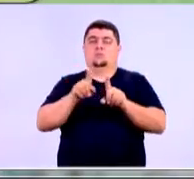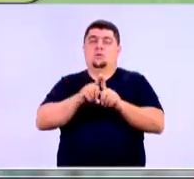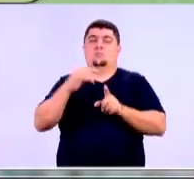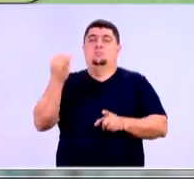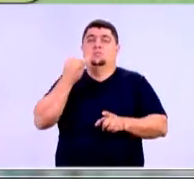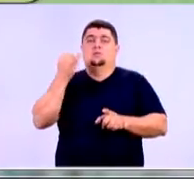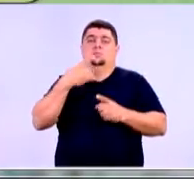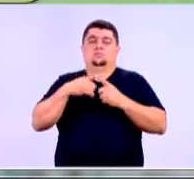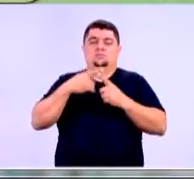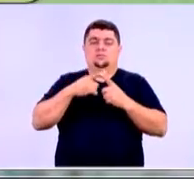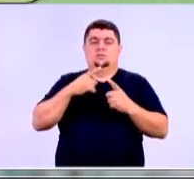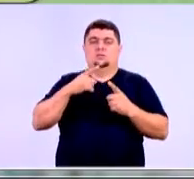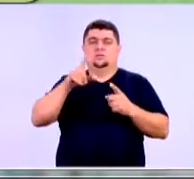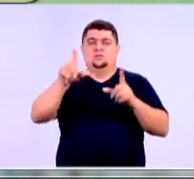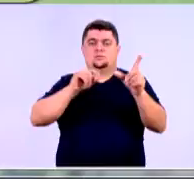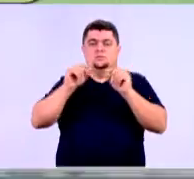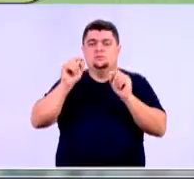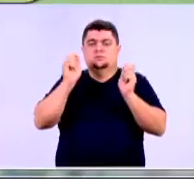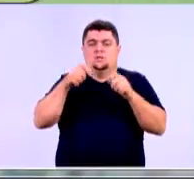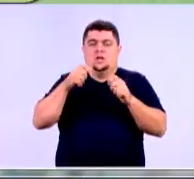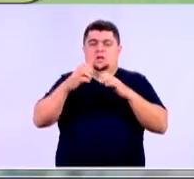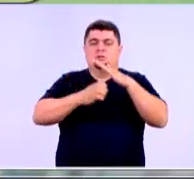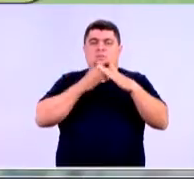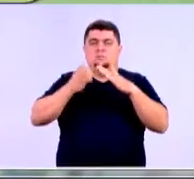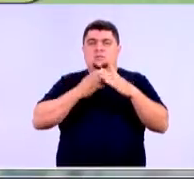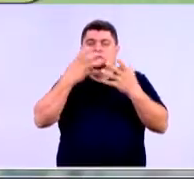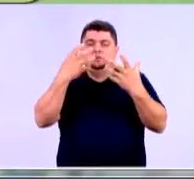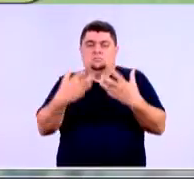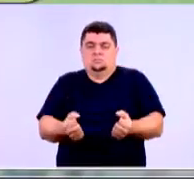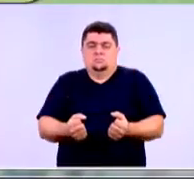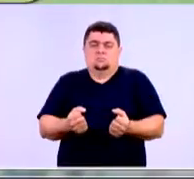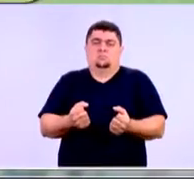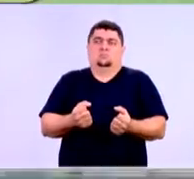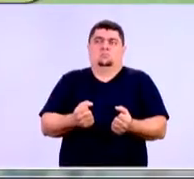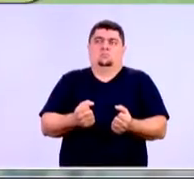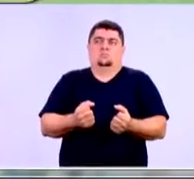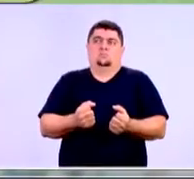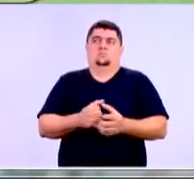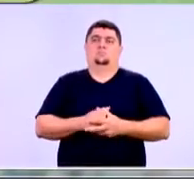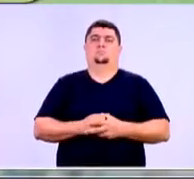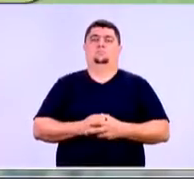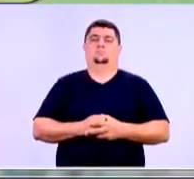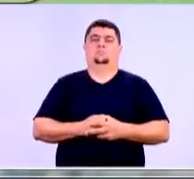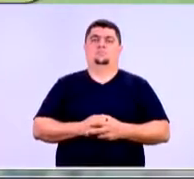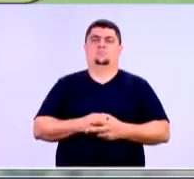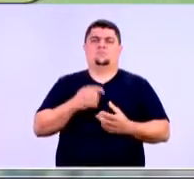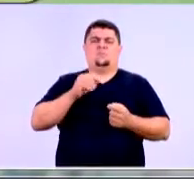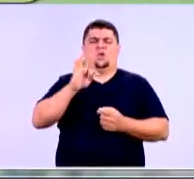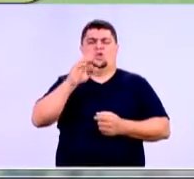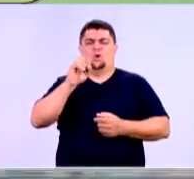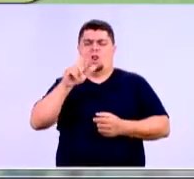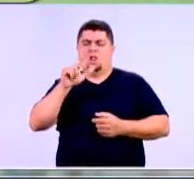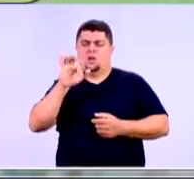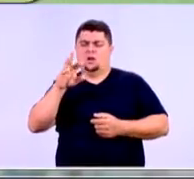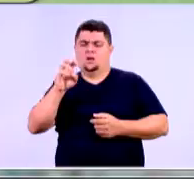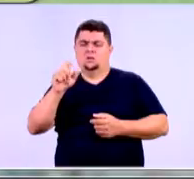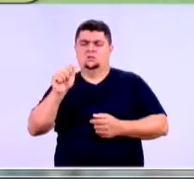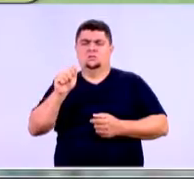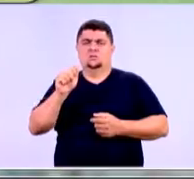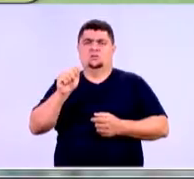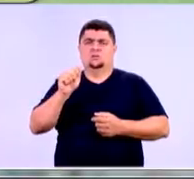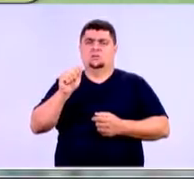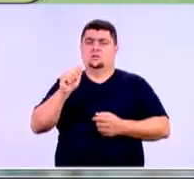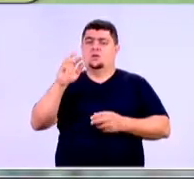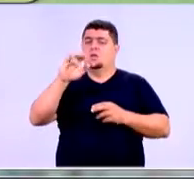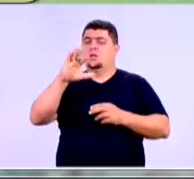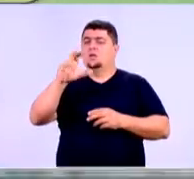para determinar a tolerância da empresa em relação ao risco. Então, o que é a tolerância que a empresa tem ao risco? Quanto risco